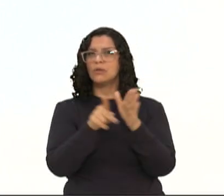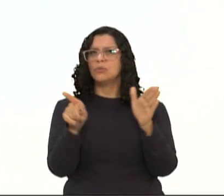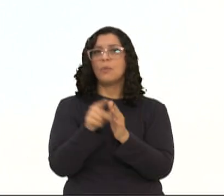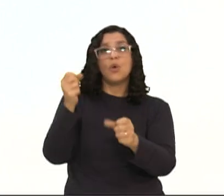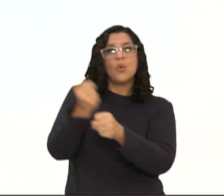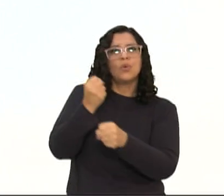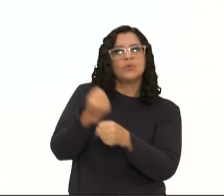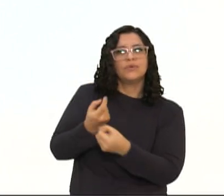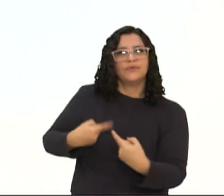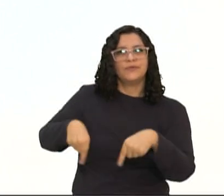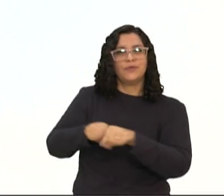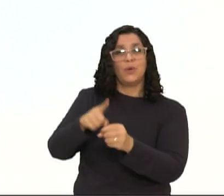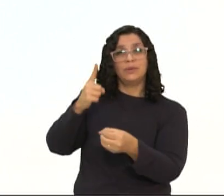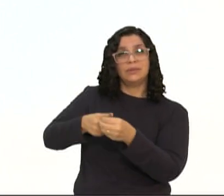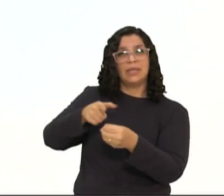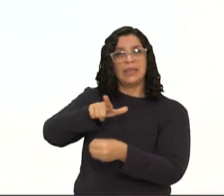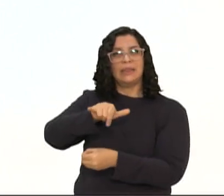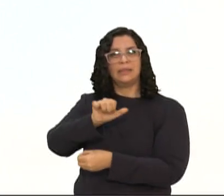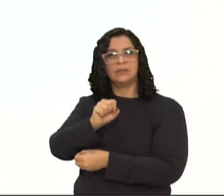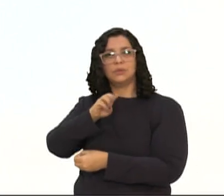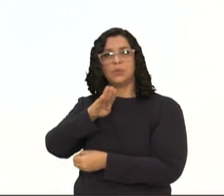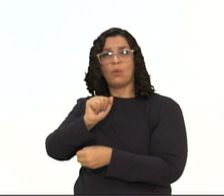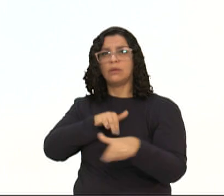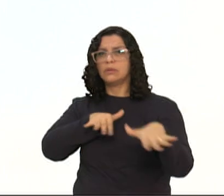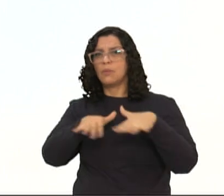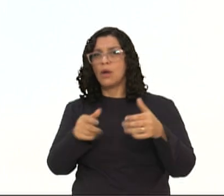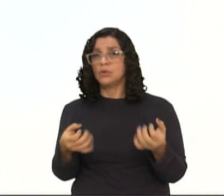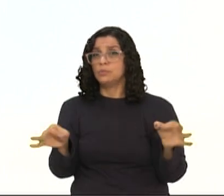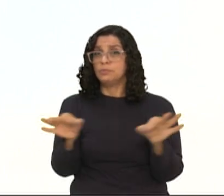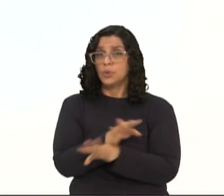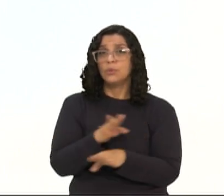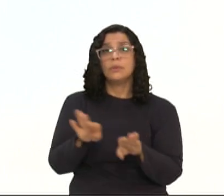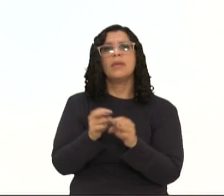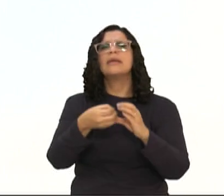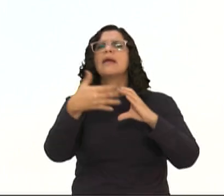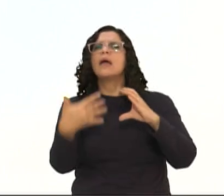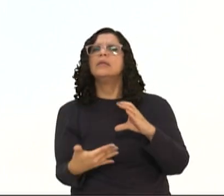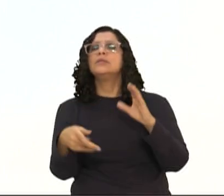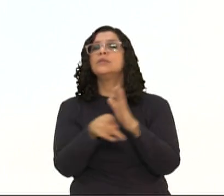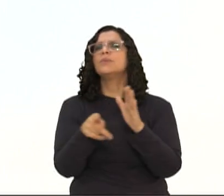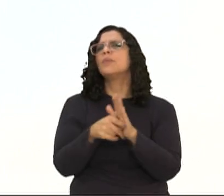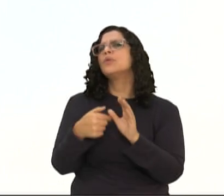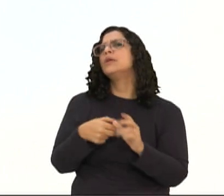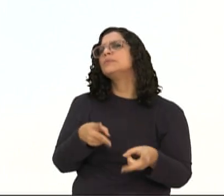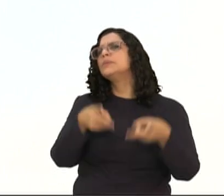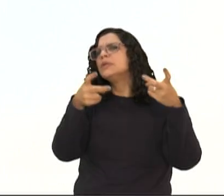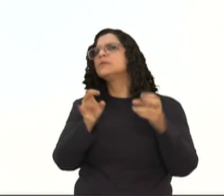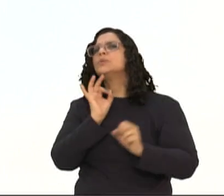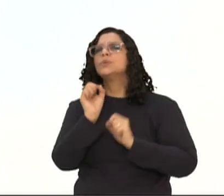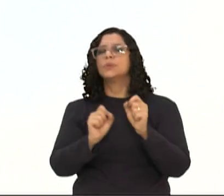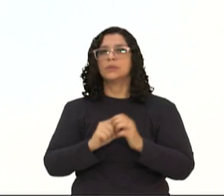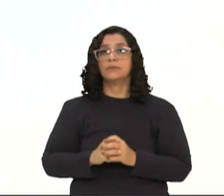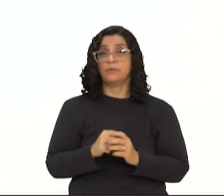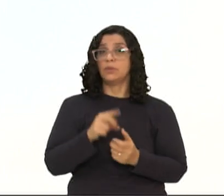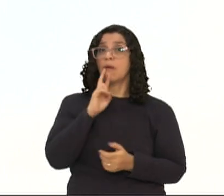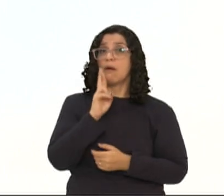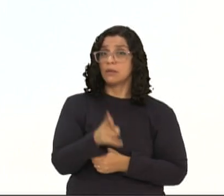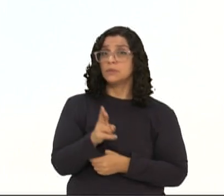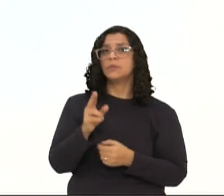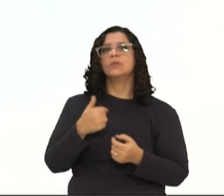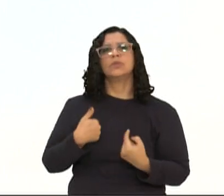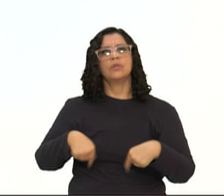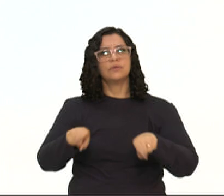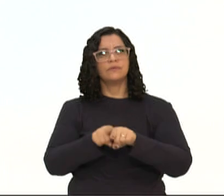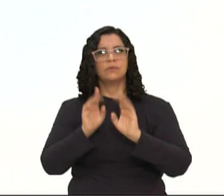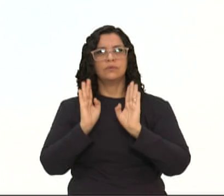de Lisboa após o terremoto de 1755, que características iluministas podemos destacar? Vocês podem responder aí